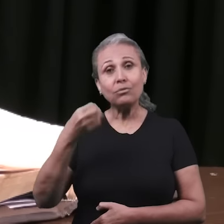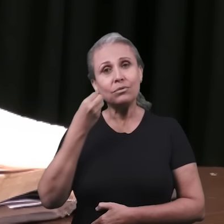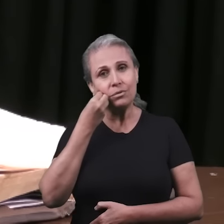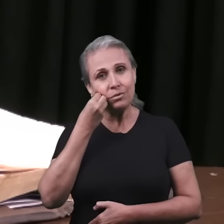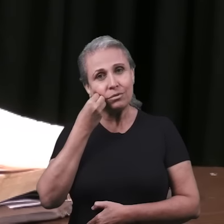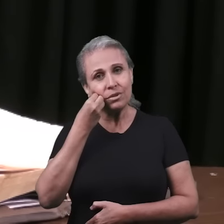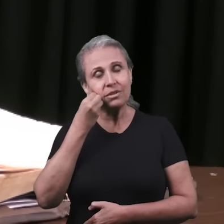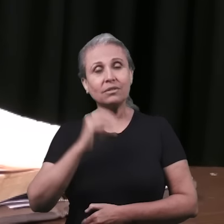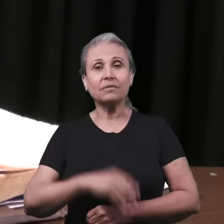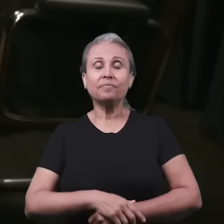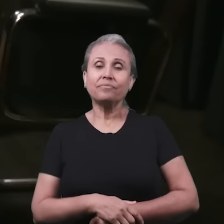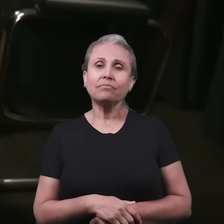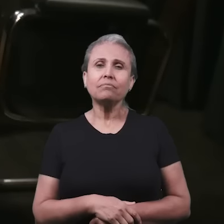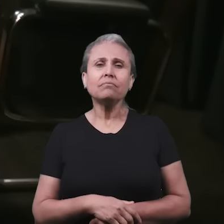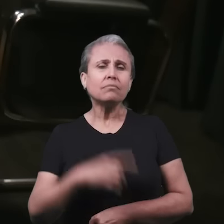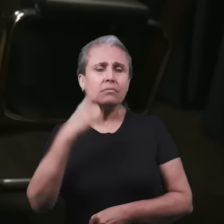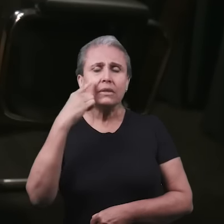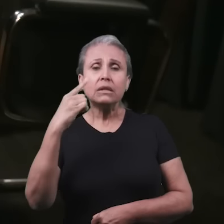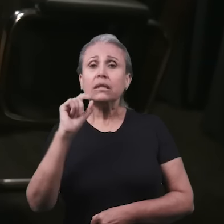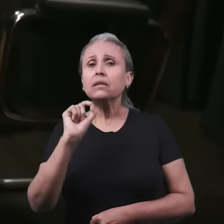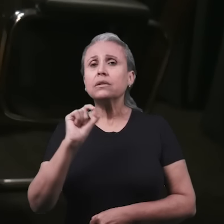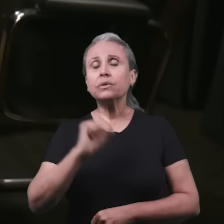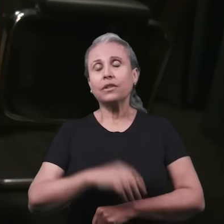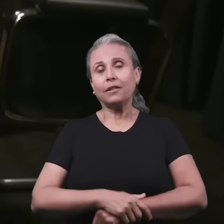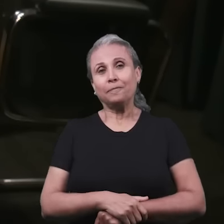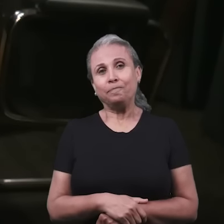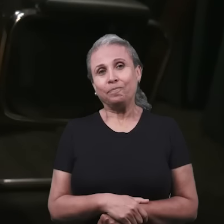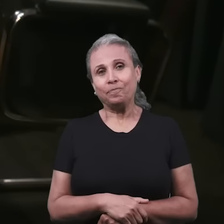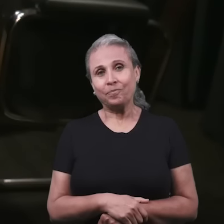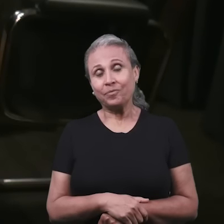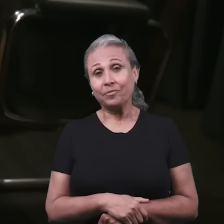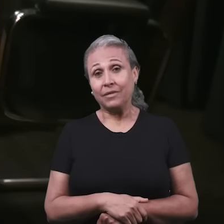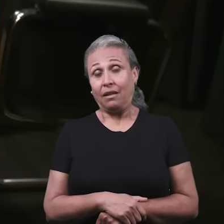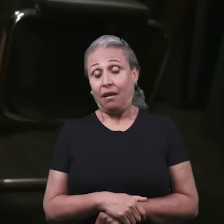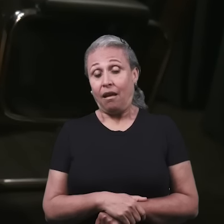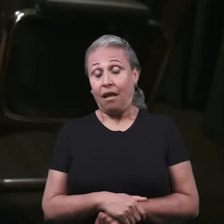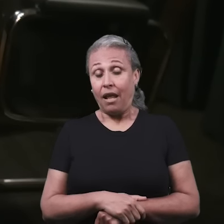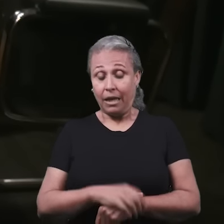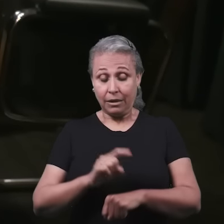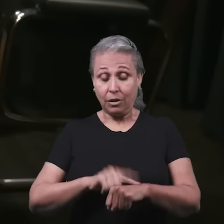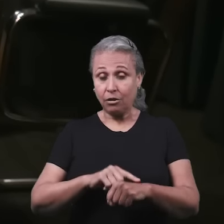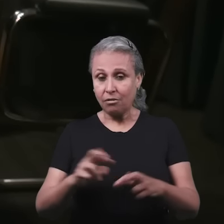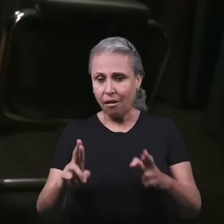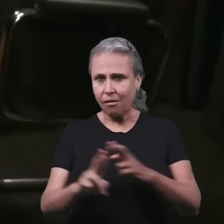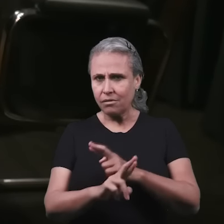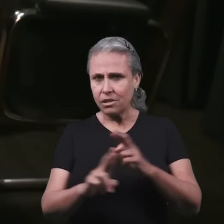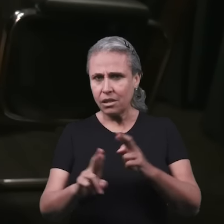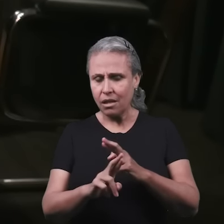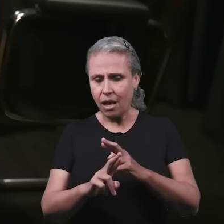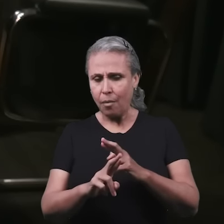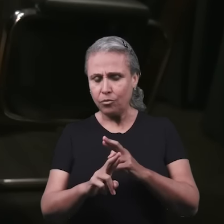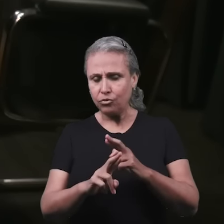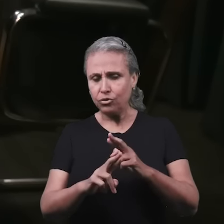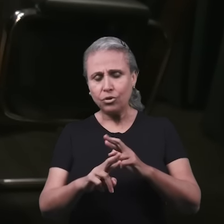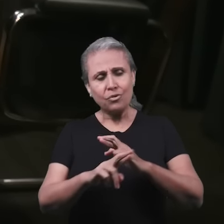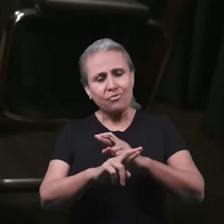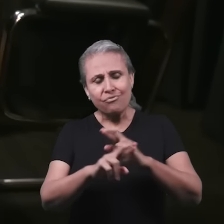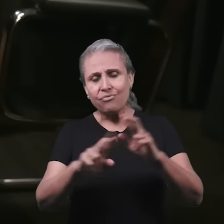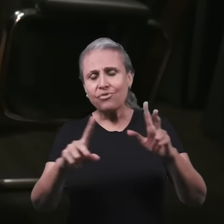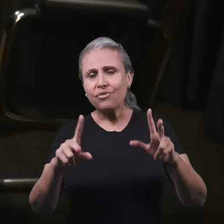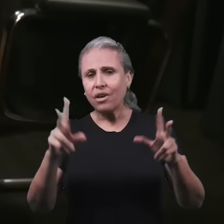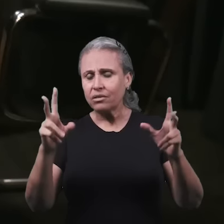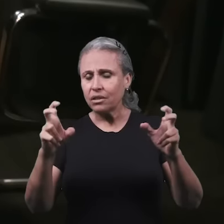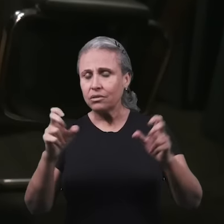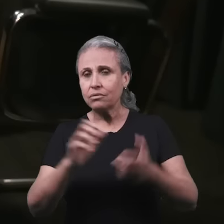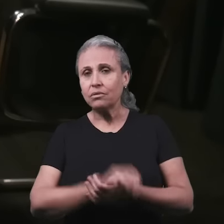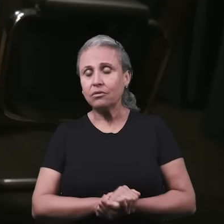Judas. Pastor Marcos, interessante é que, como já mencionamos em outras ocasiões, existe um contraste muito grande entre